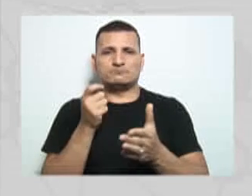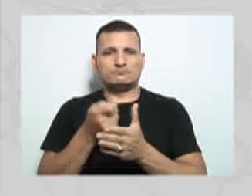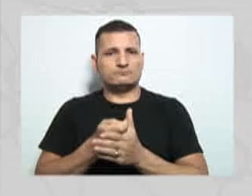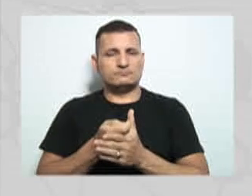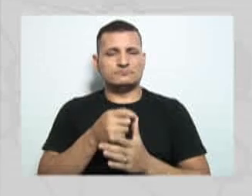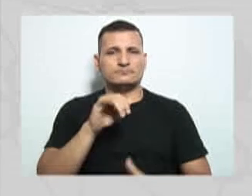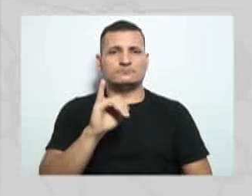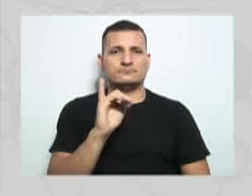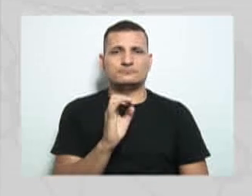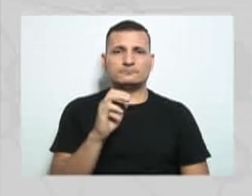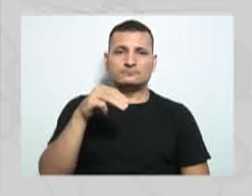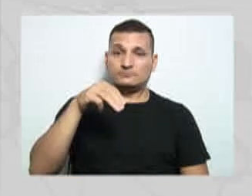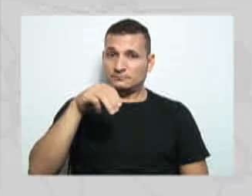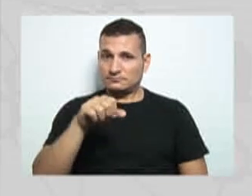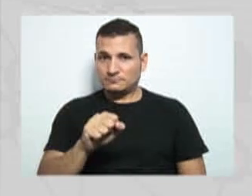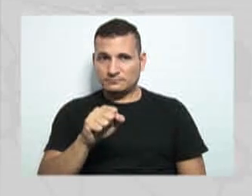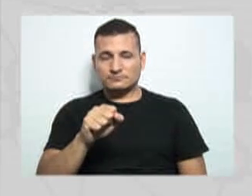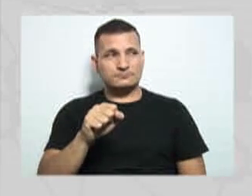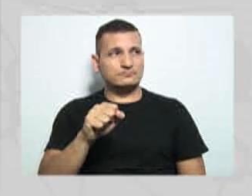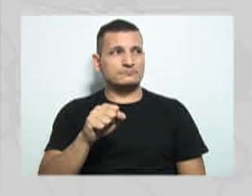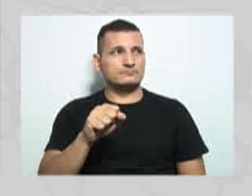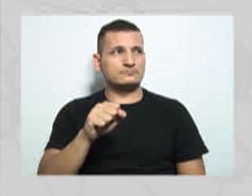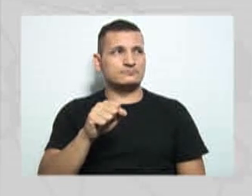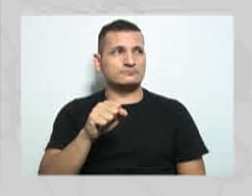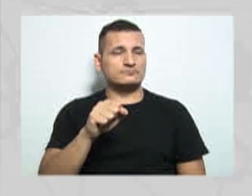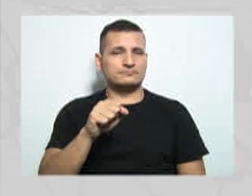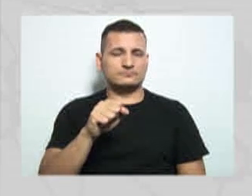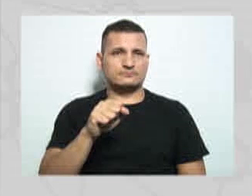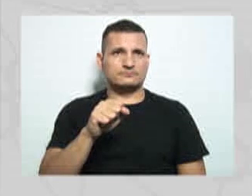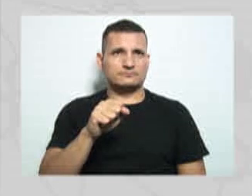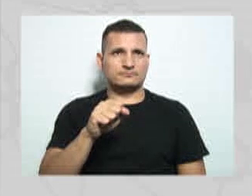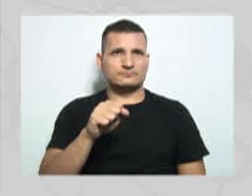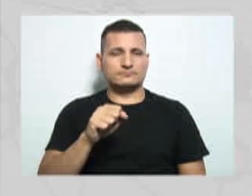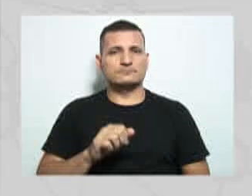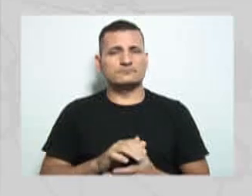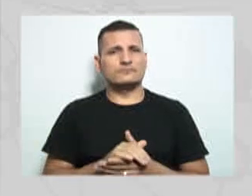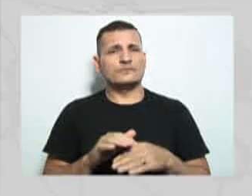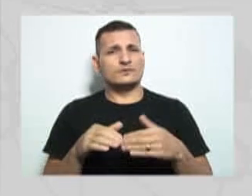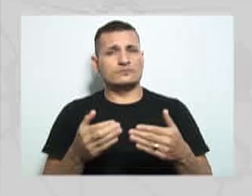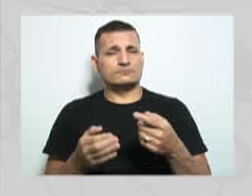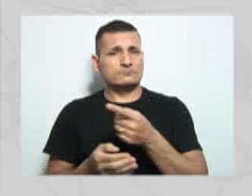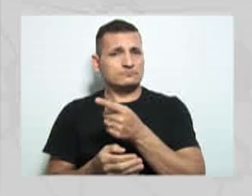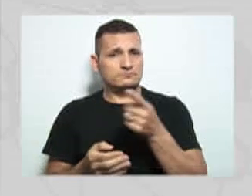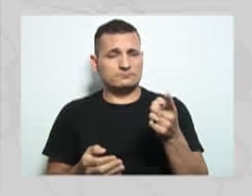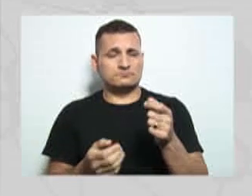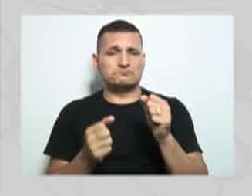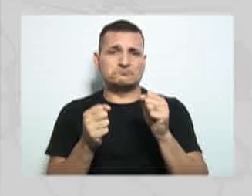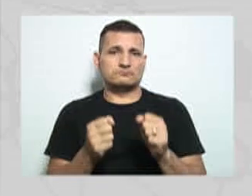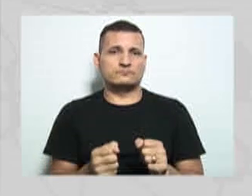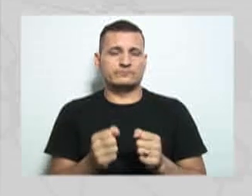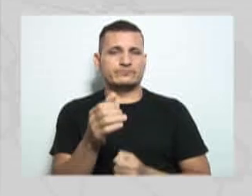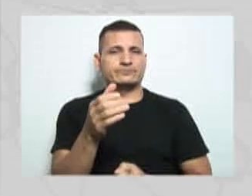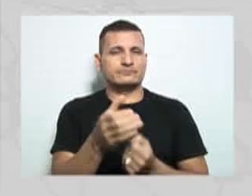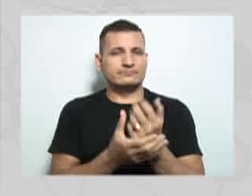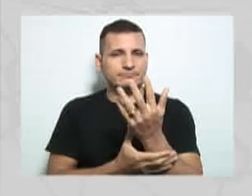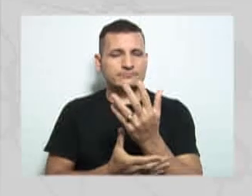ICMS. Sim. Então, vocês podem constituir